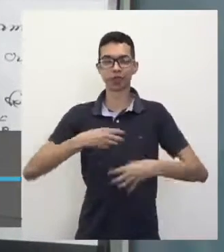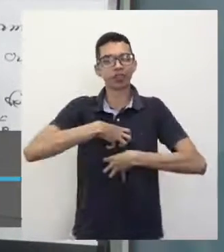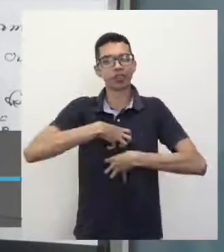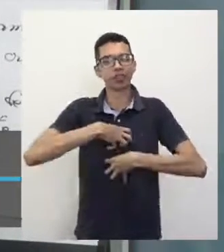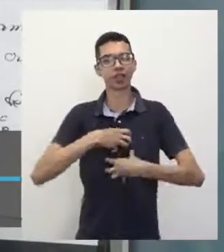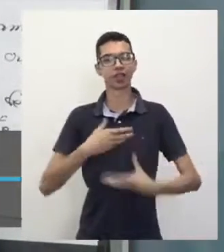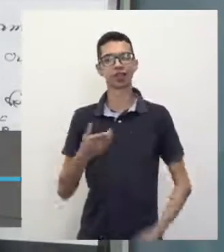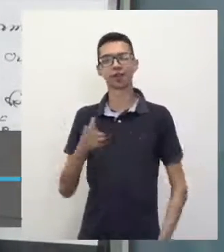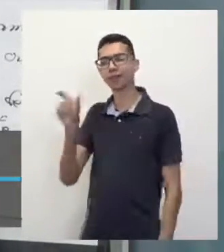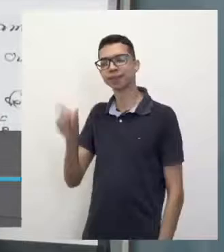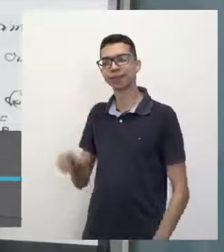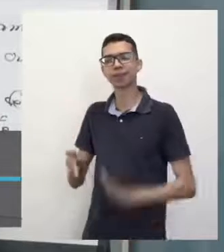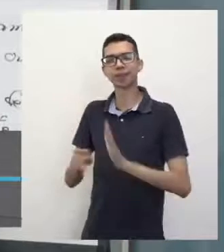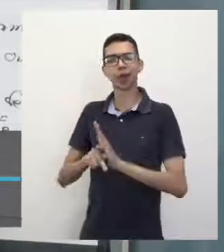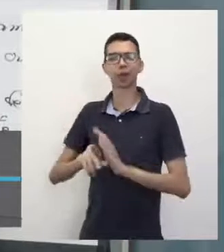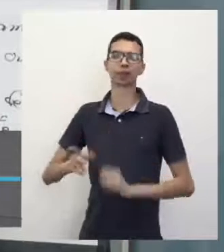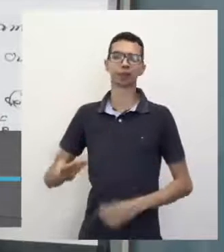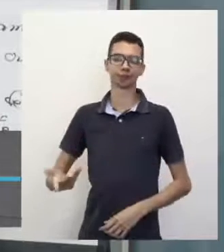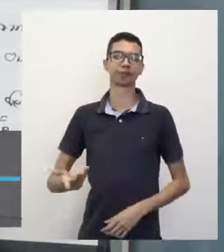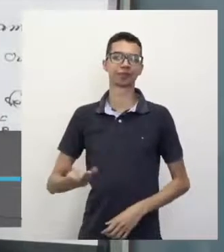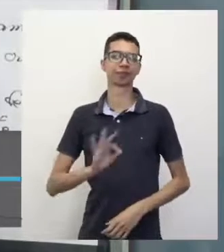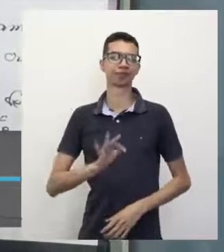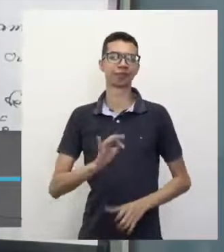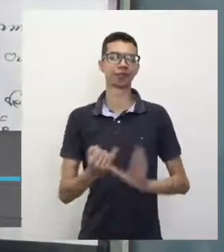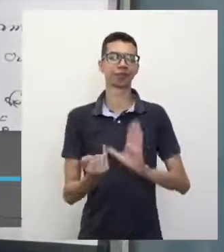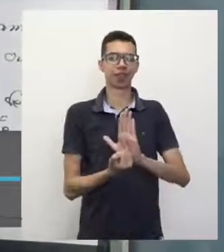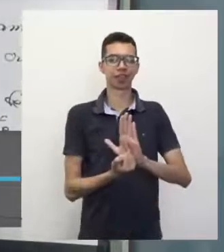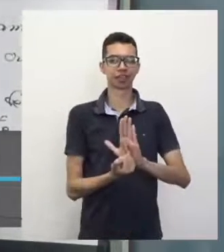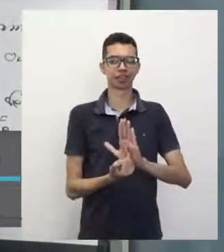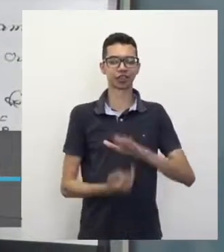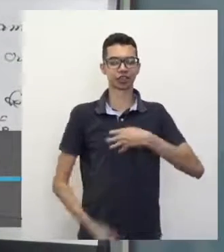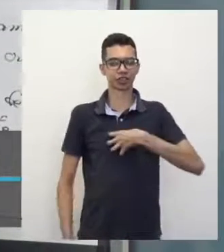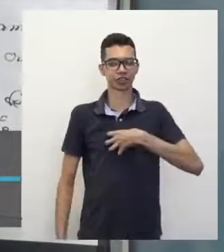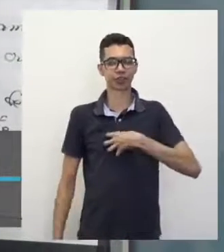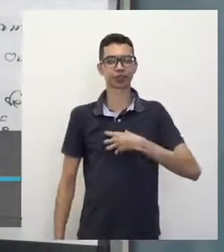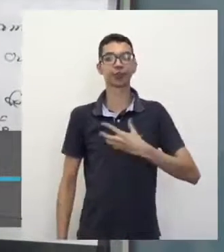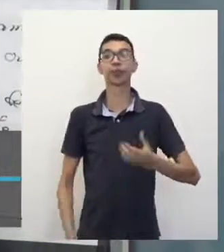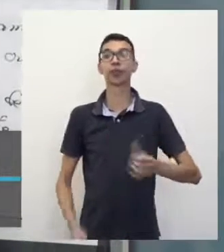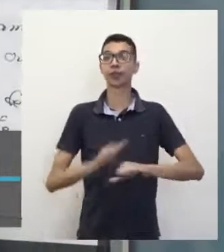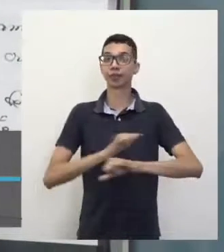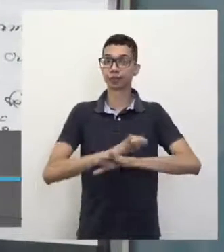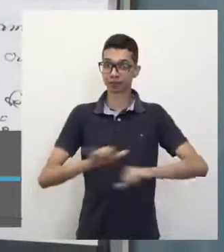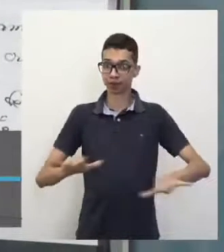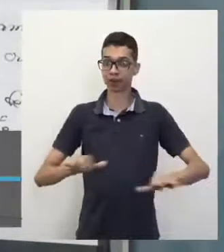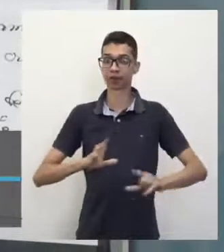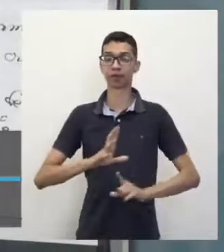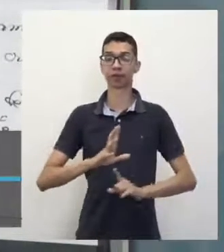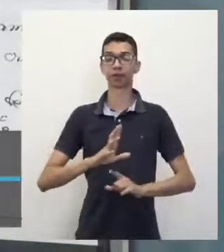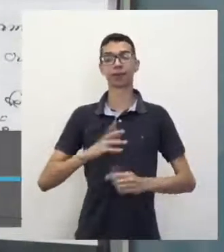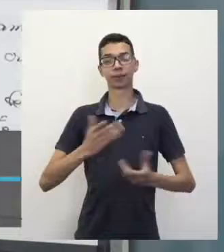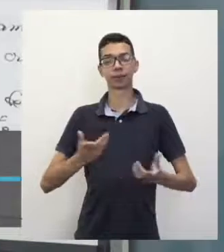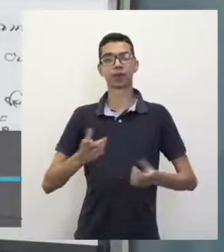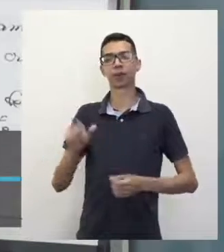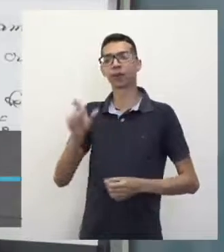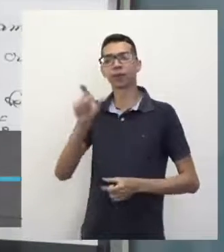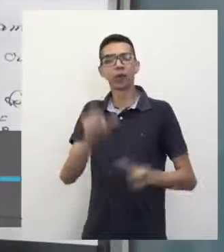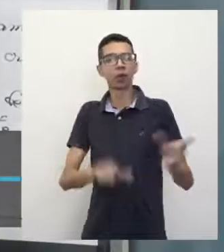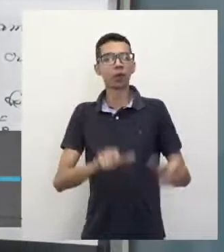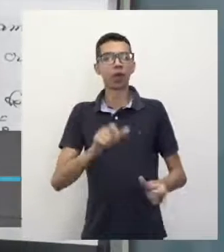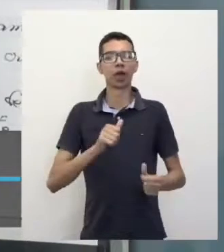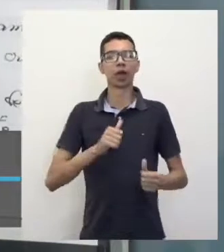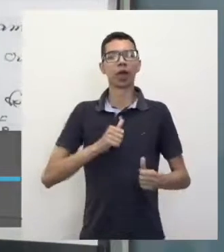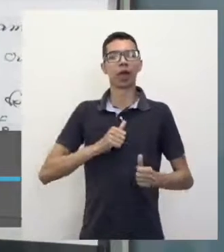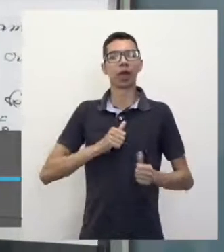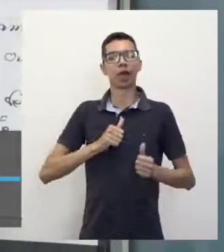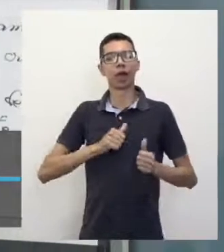toque pessoal, a sua identidade. Quando a gente fala que cada artista, ele imprime a sua identidade em sua obra,